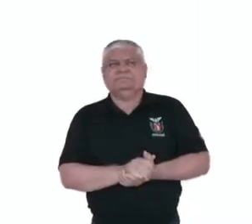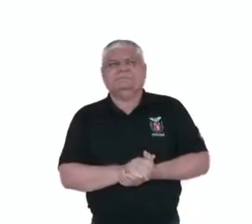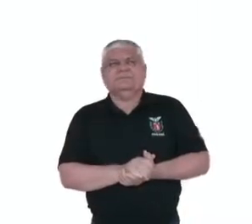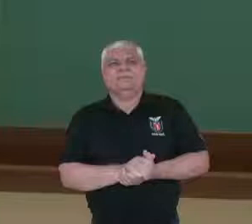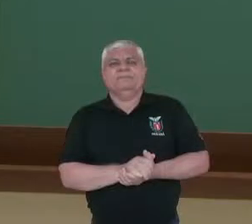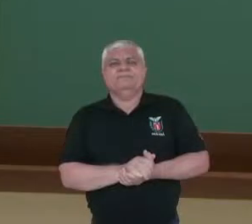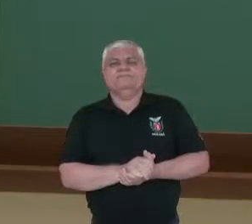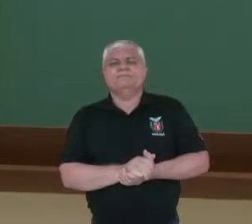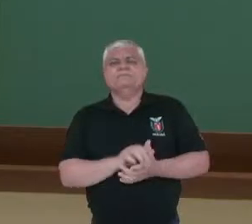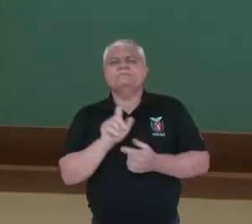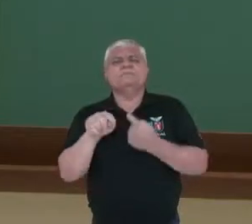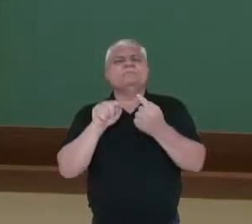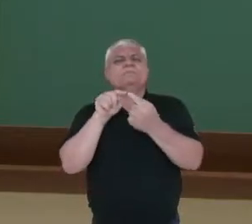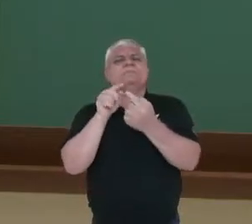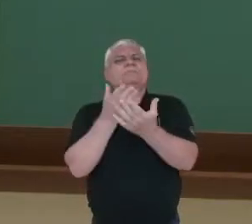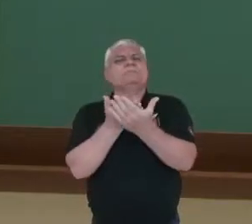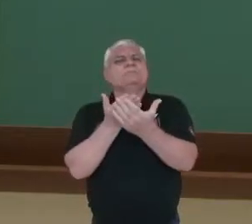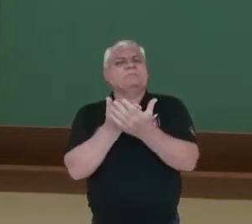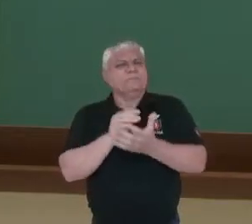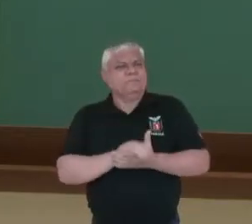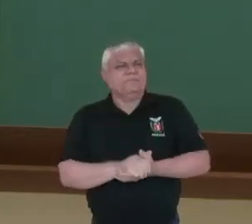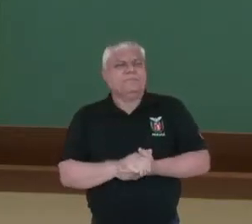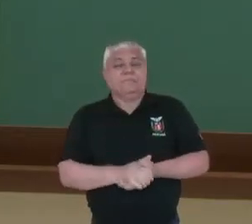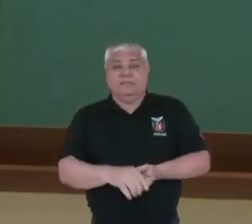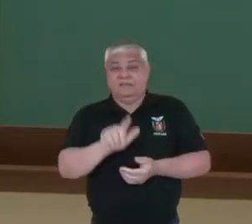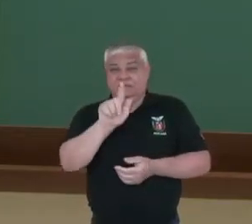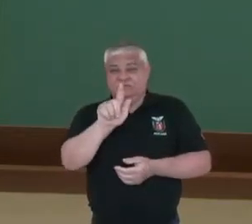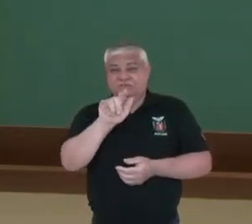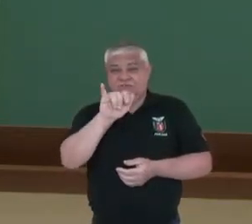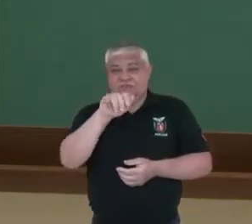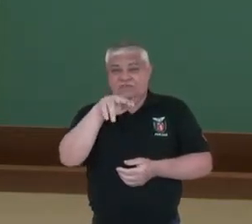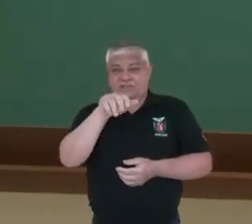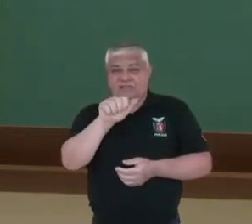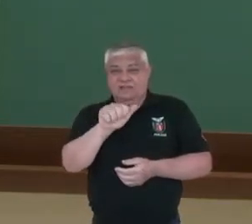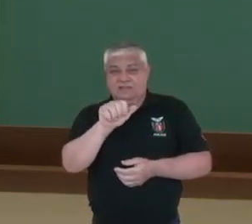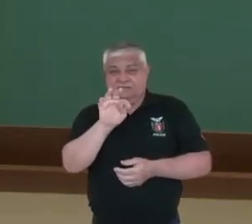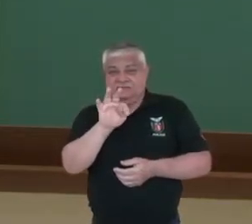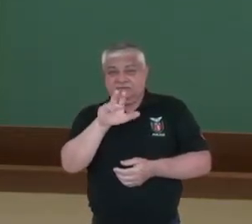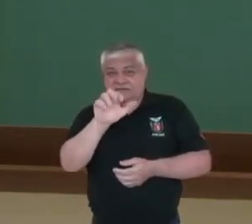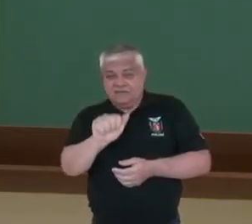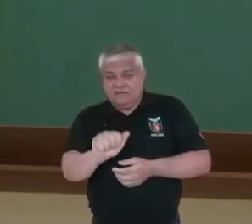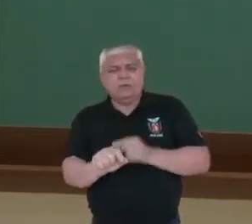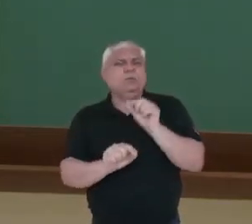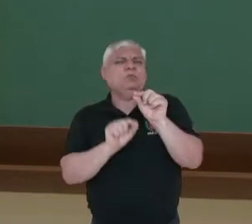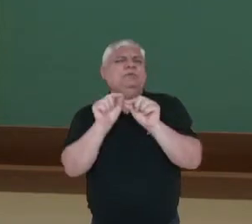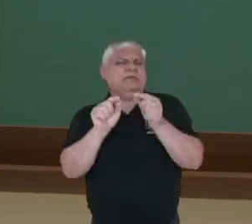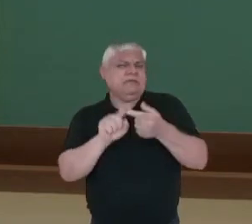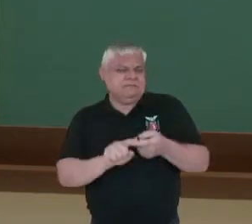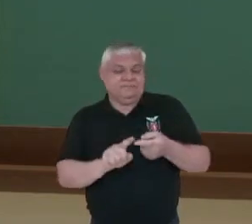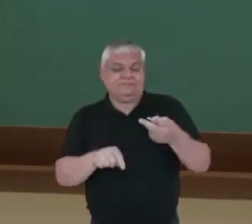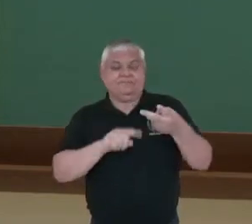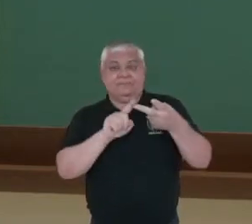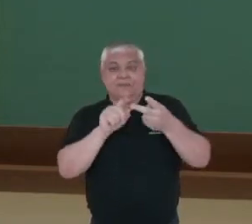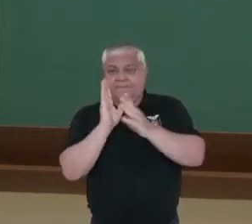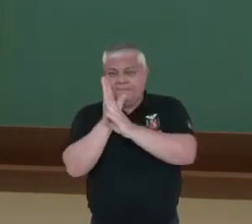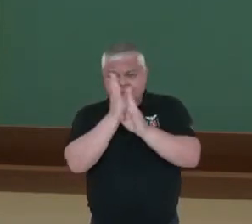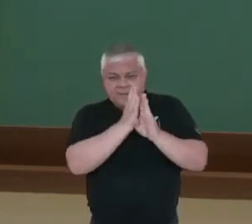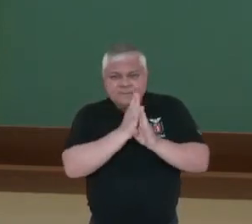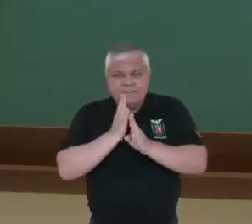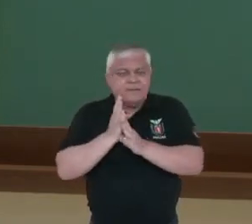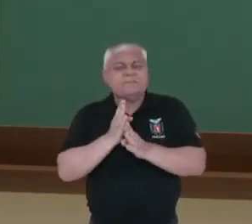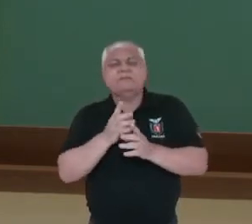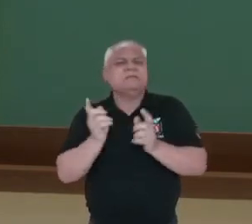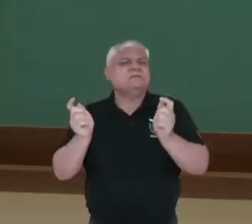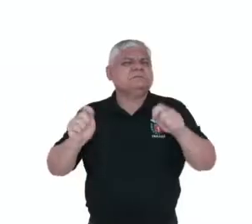bom então pô objetivo da aula de hoje conhecer a ginástica de condicionamento a identificar as